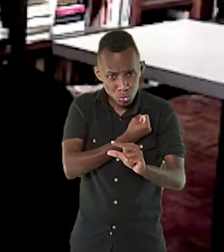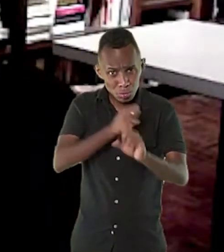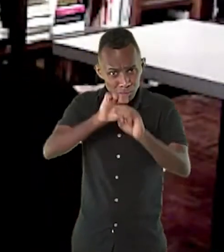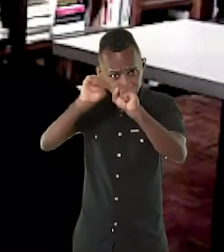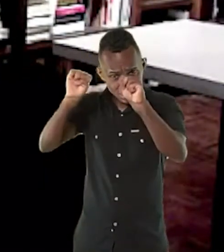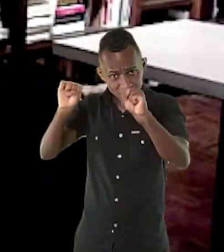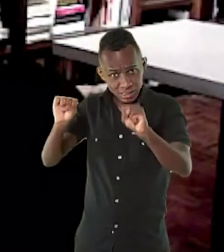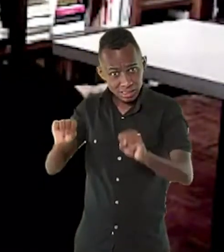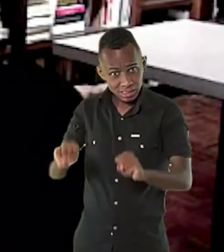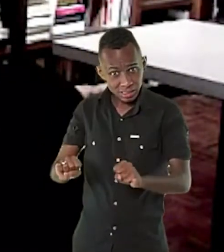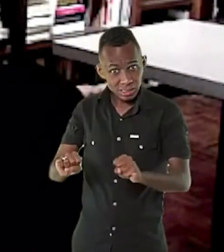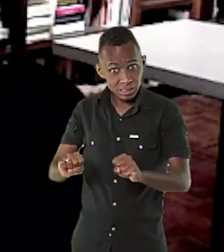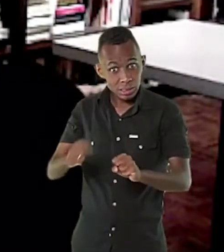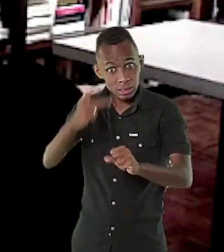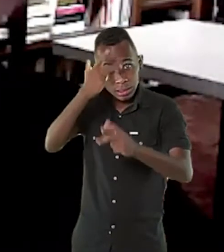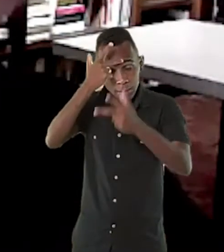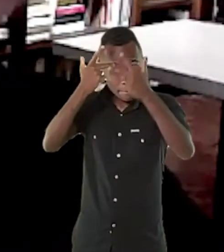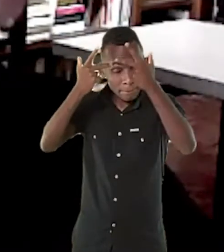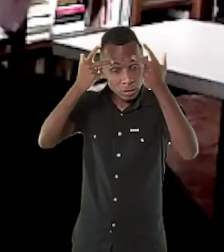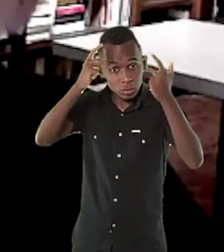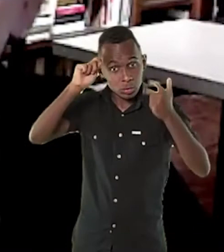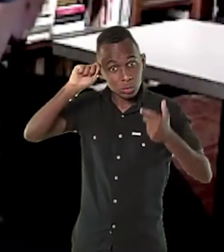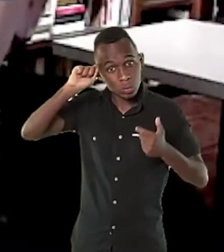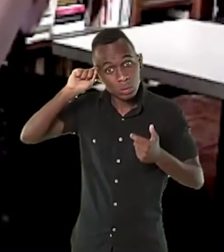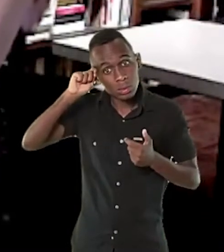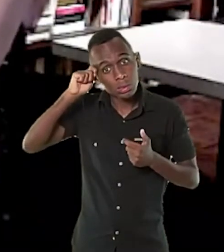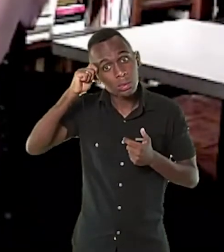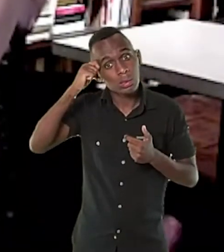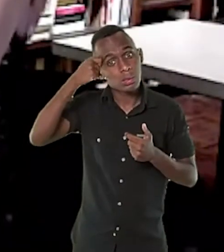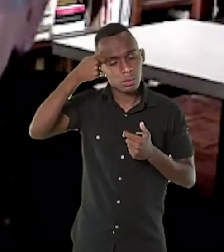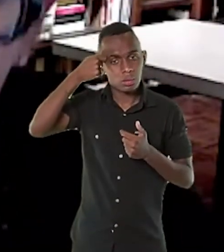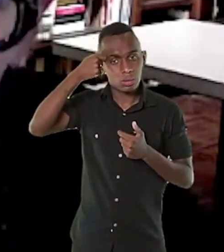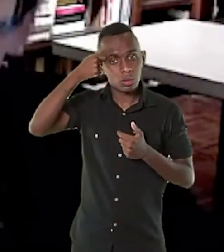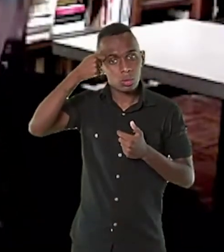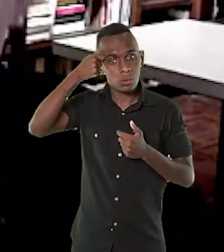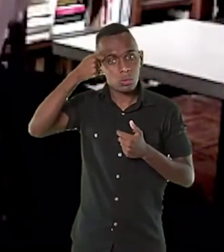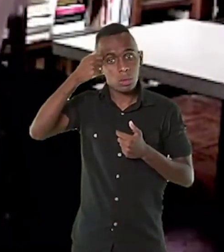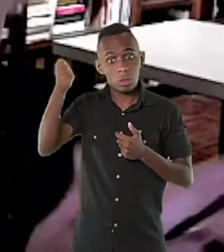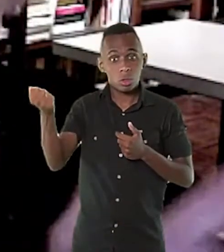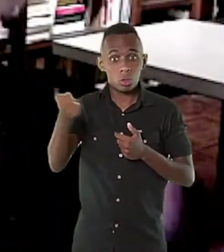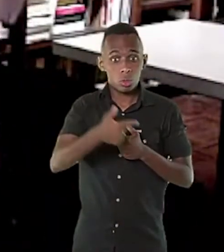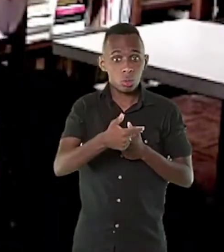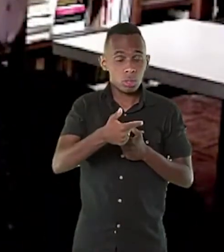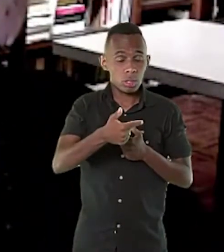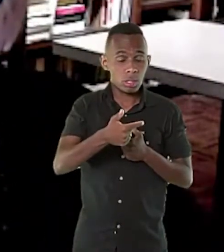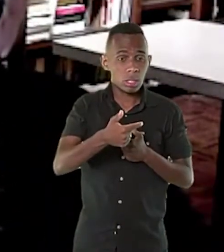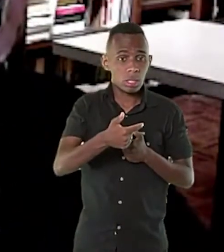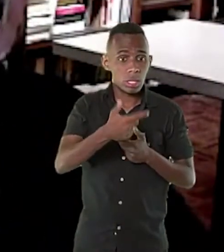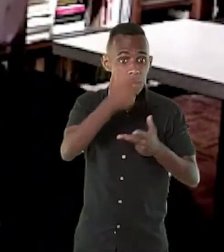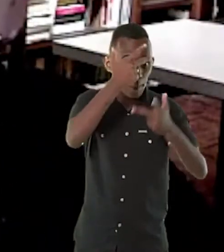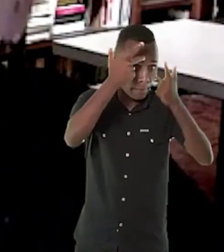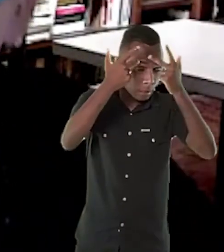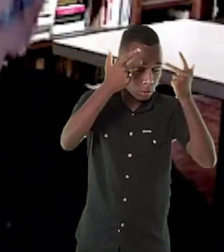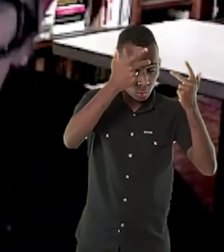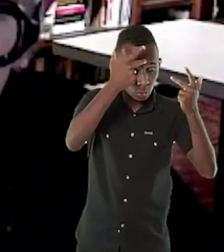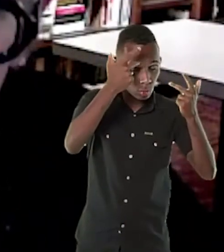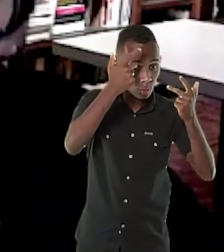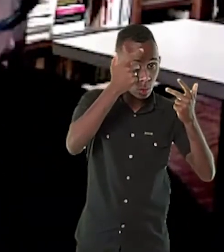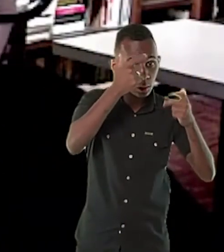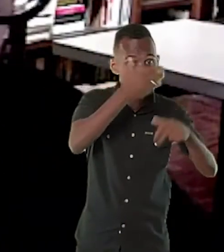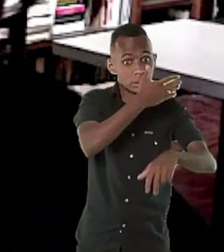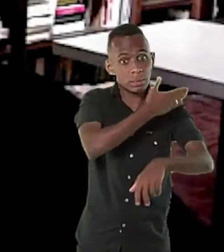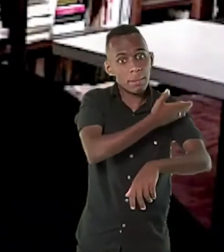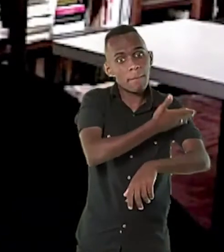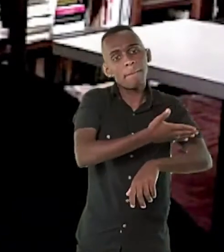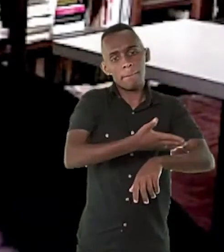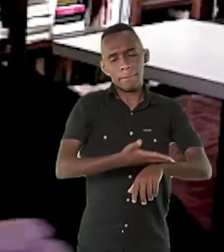sobre pessoas negras em relação à quantidade de dados que existem sobre pessoas